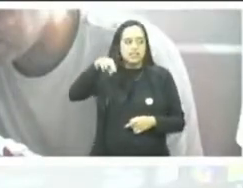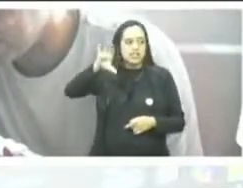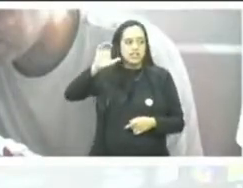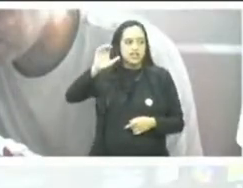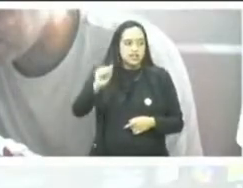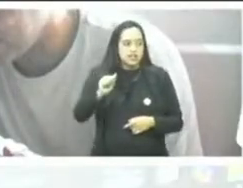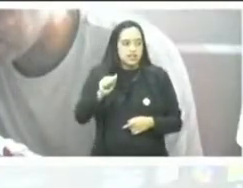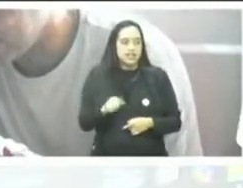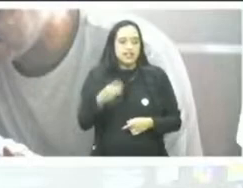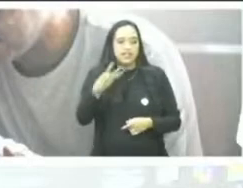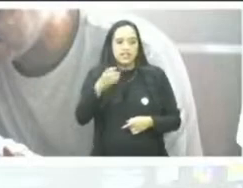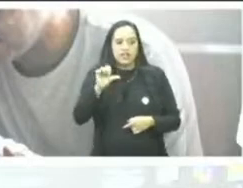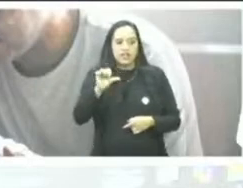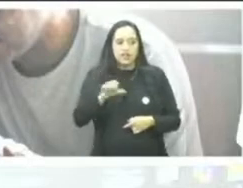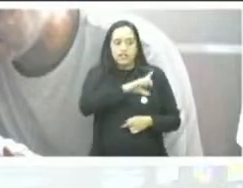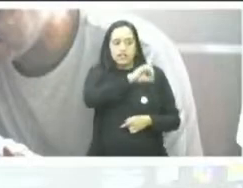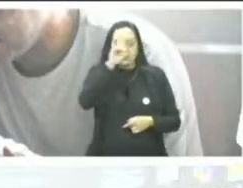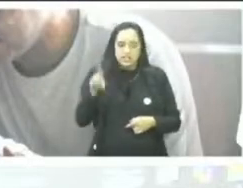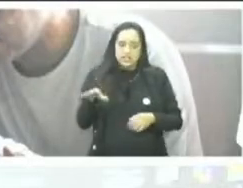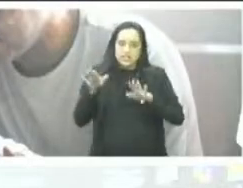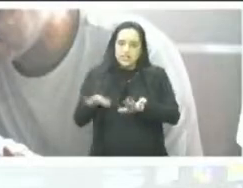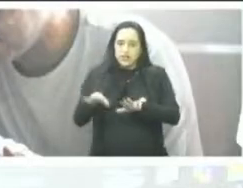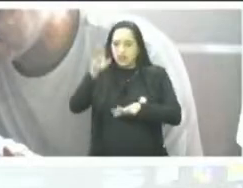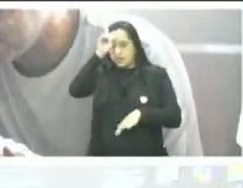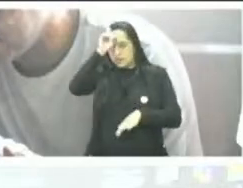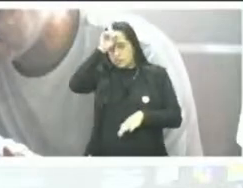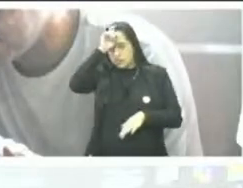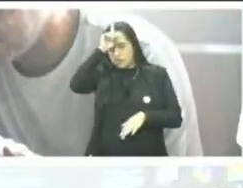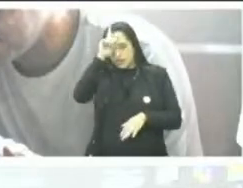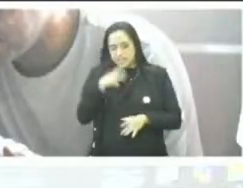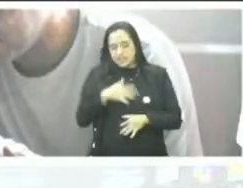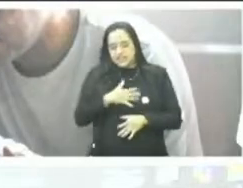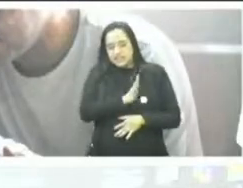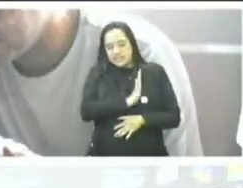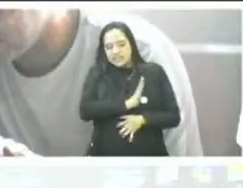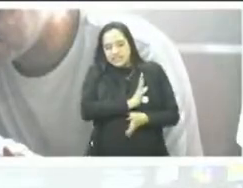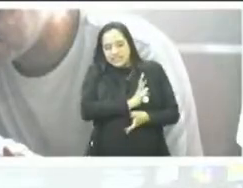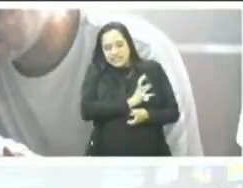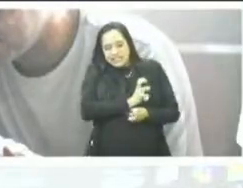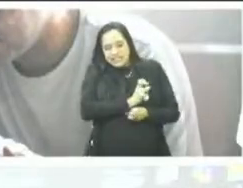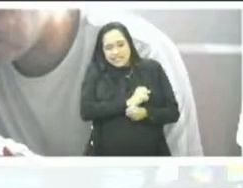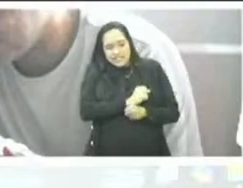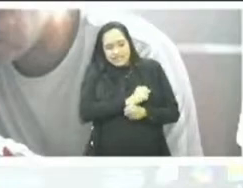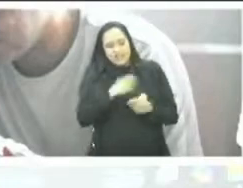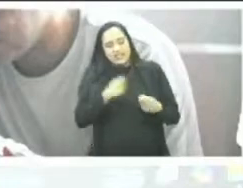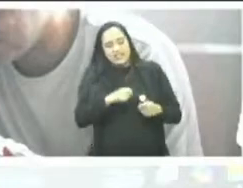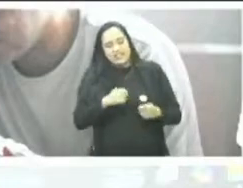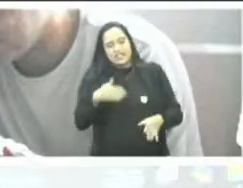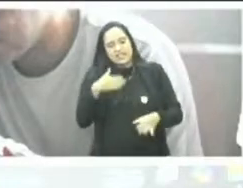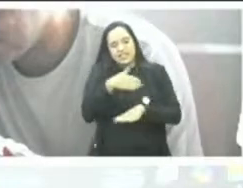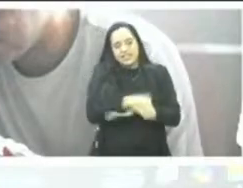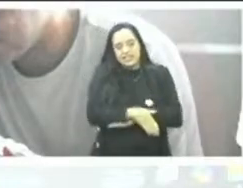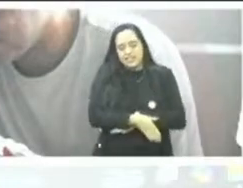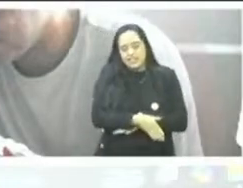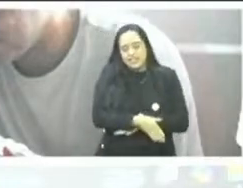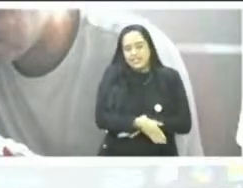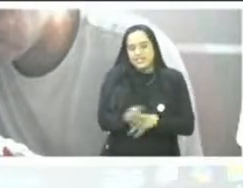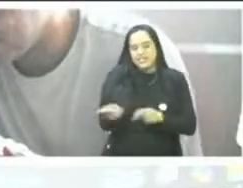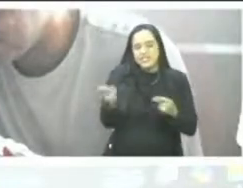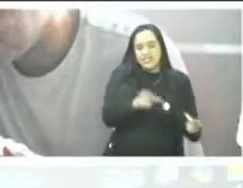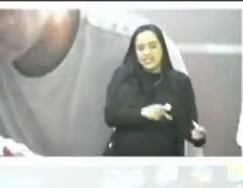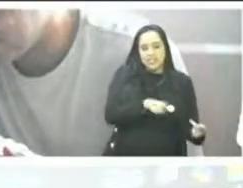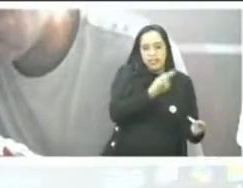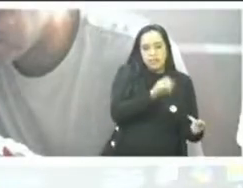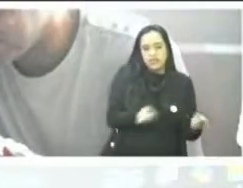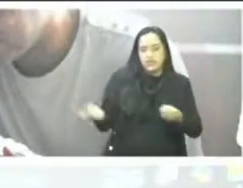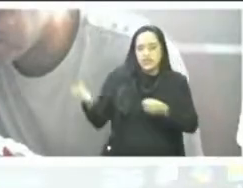39 dias que ela ficou ali, aquele aperto no peito toda vez que eu precisava ir voltar para casa, porque a minha